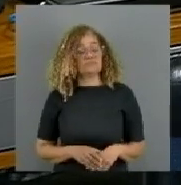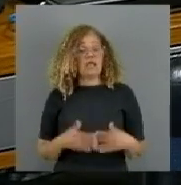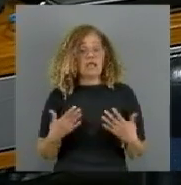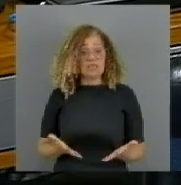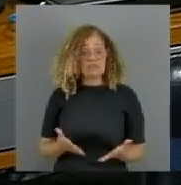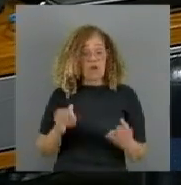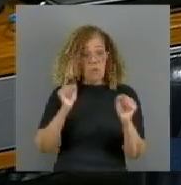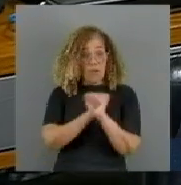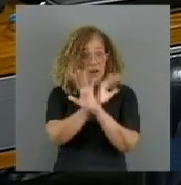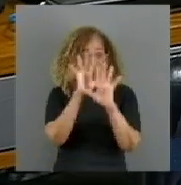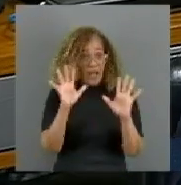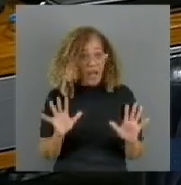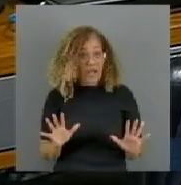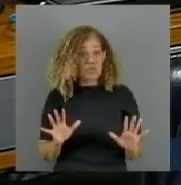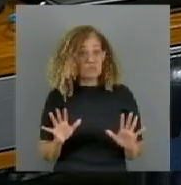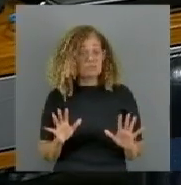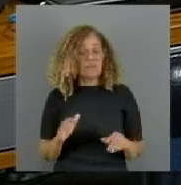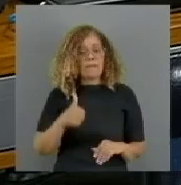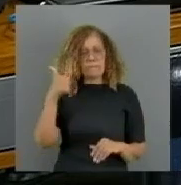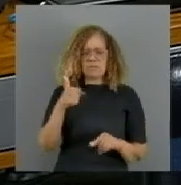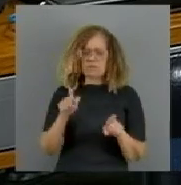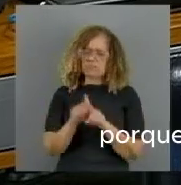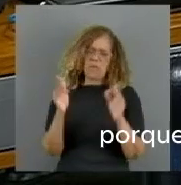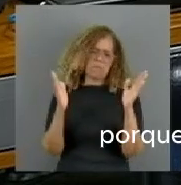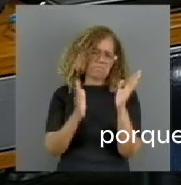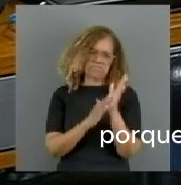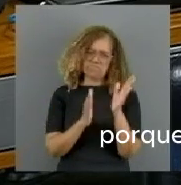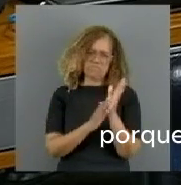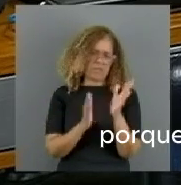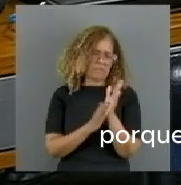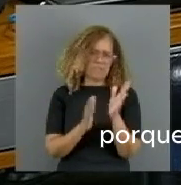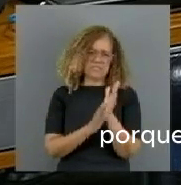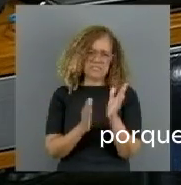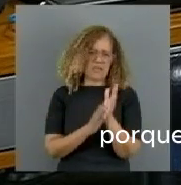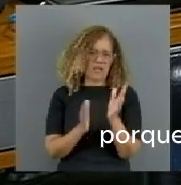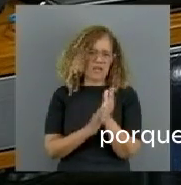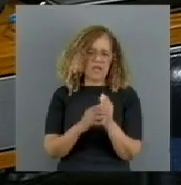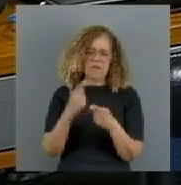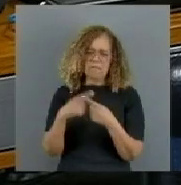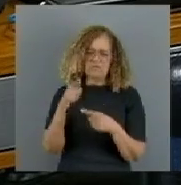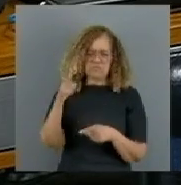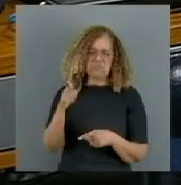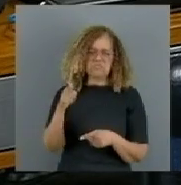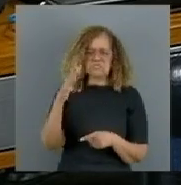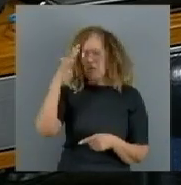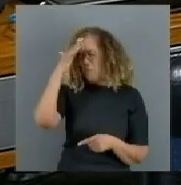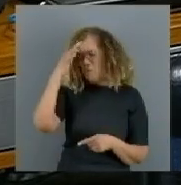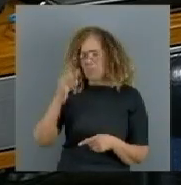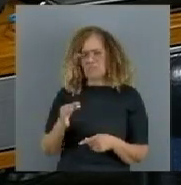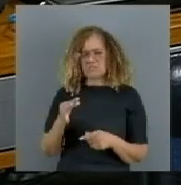isso muito claro. E, em primeiro lugar, lhe parabenizar, porque o senhor está com uma desenvoltura muito boa, aliás, sempre teve.